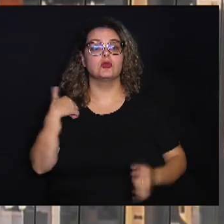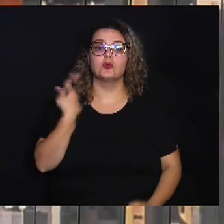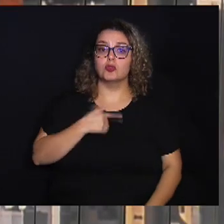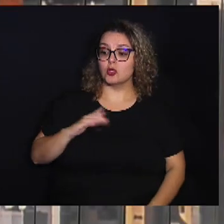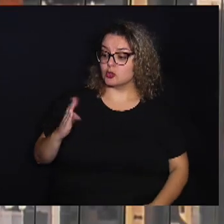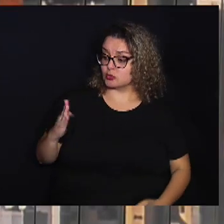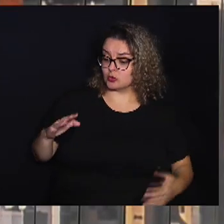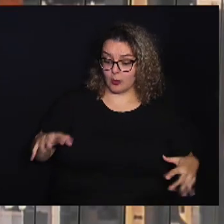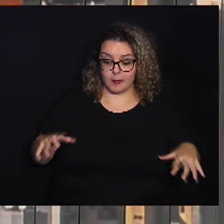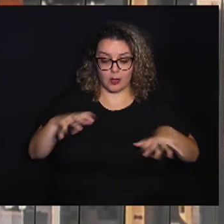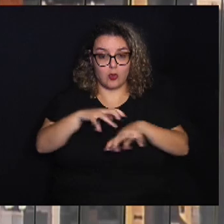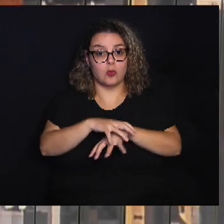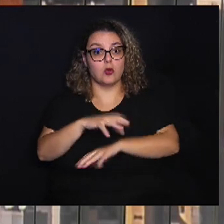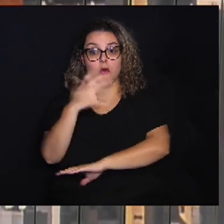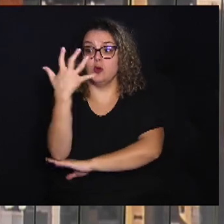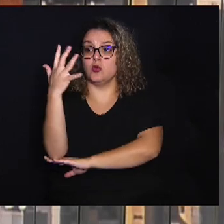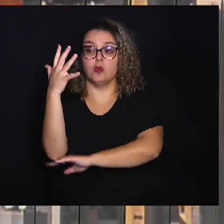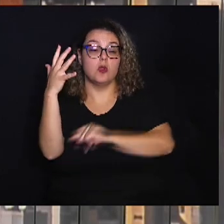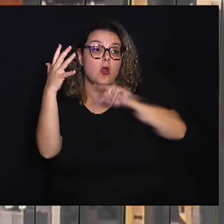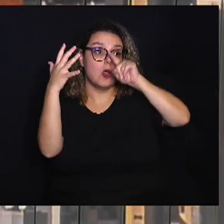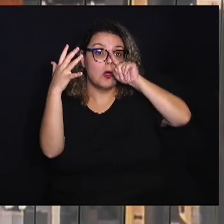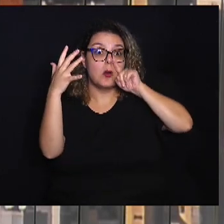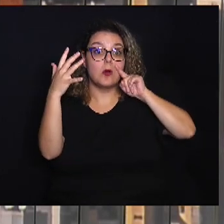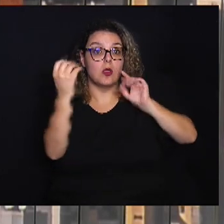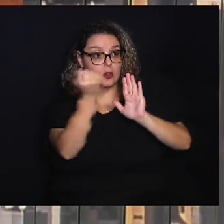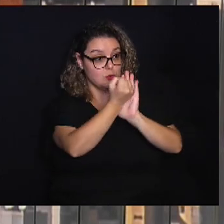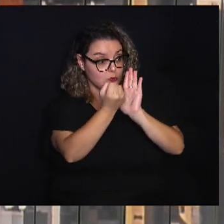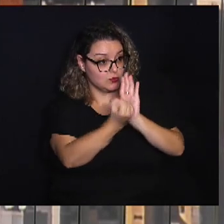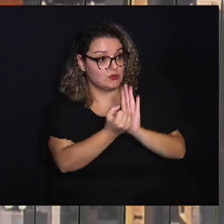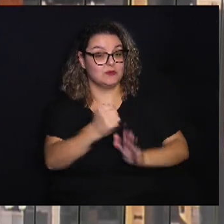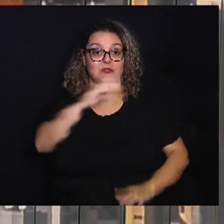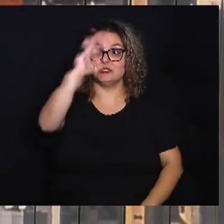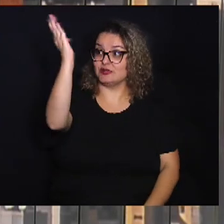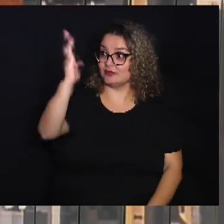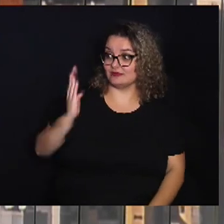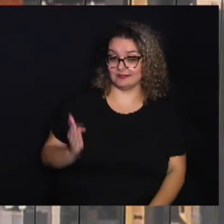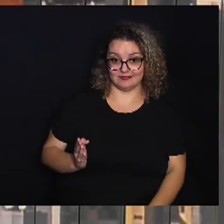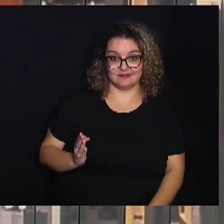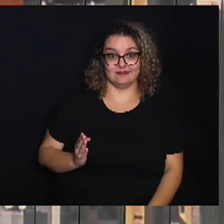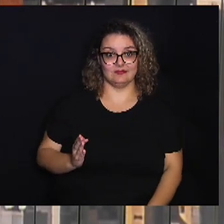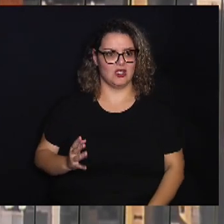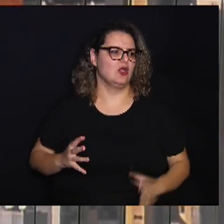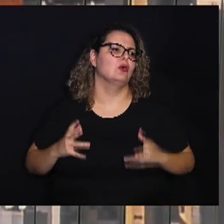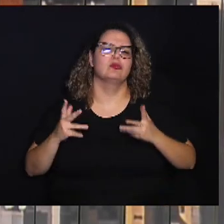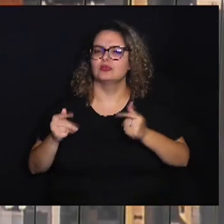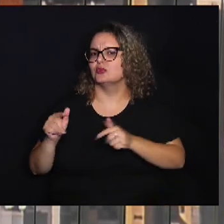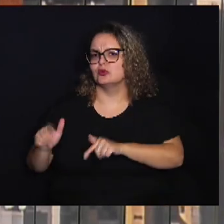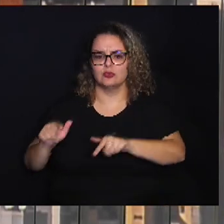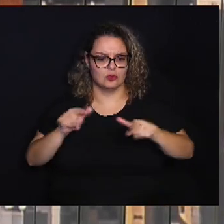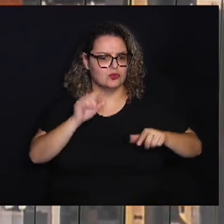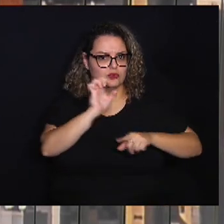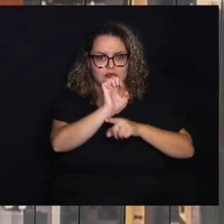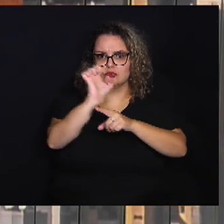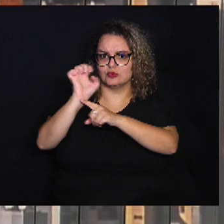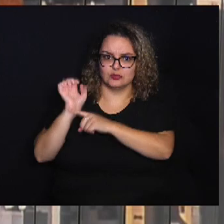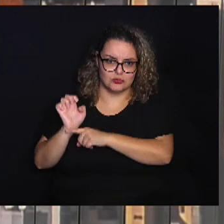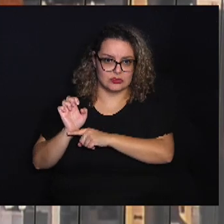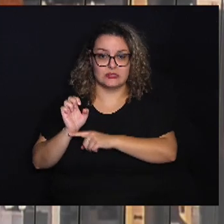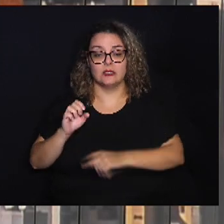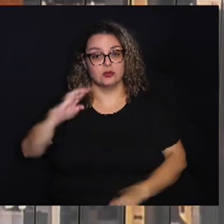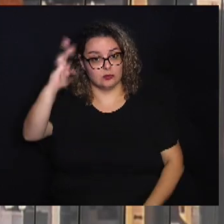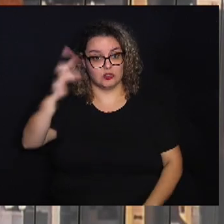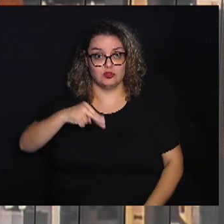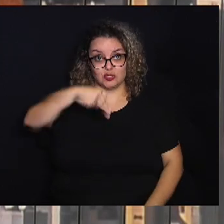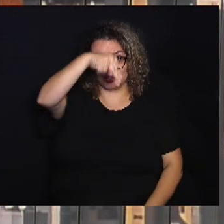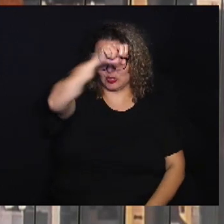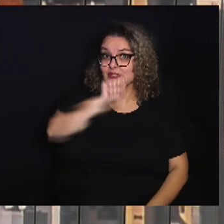se tornou, o ipê amarelo se tornou o símbolo do Brasil, né? Tanto por nascer em todos os estados do Brasil, de norte a sul,